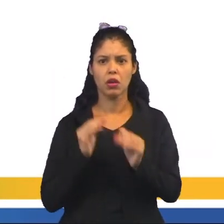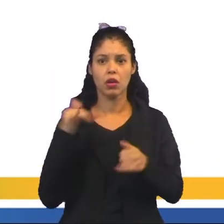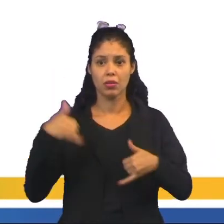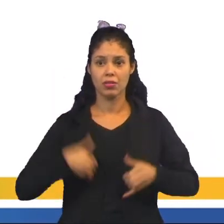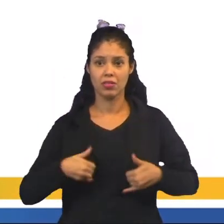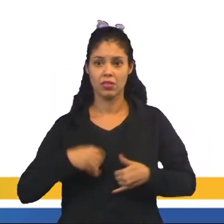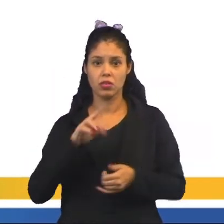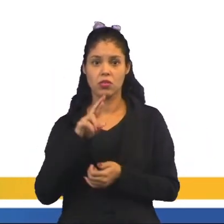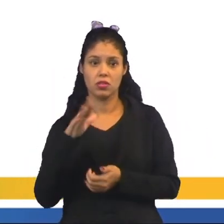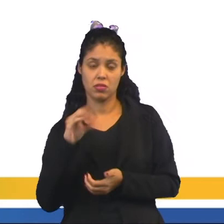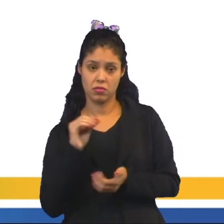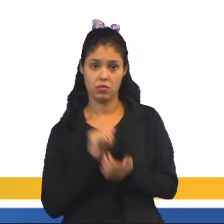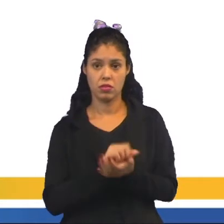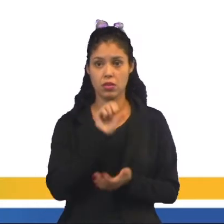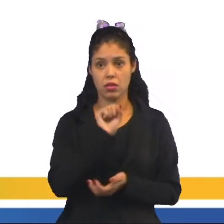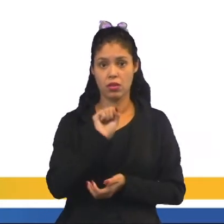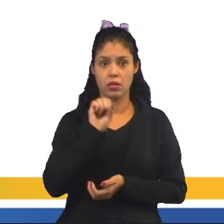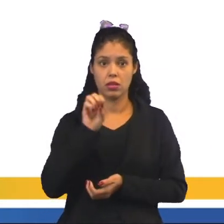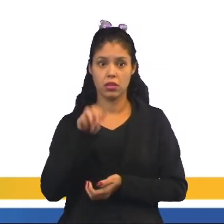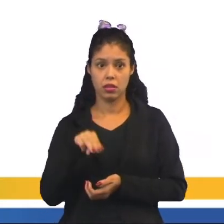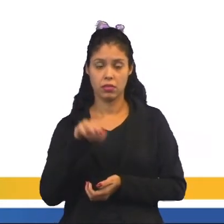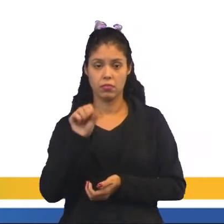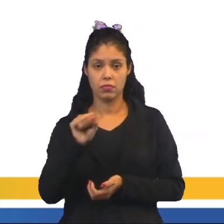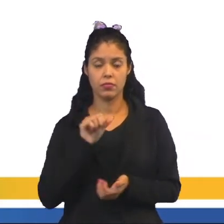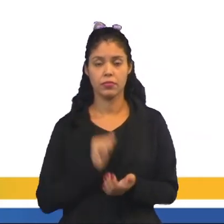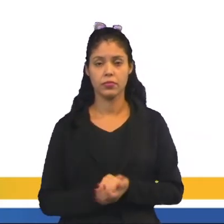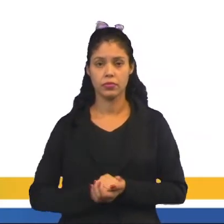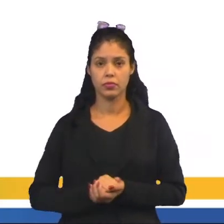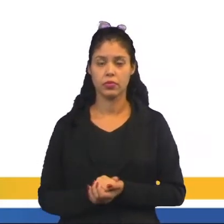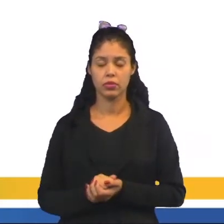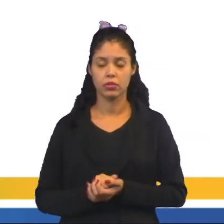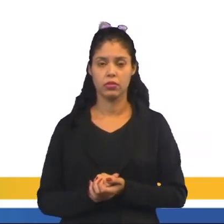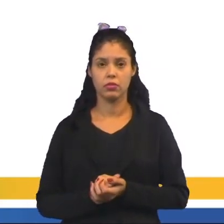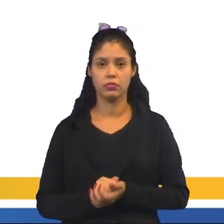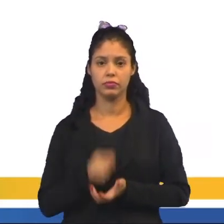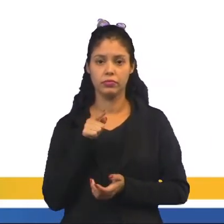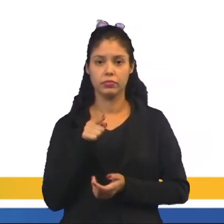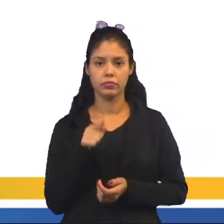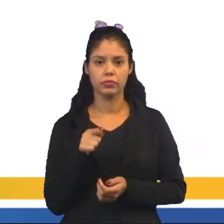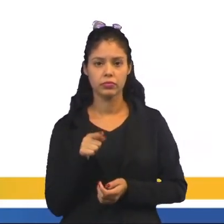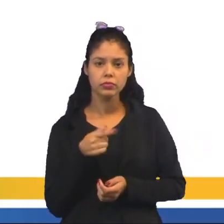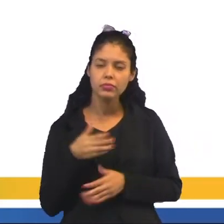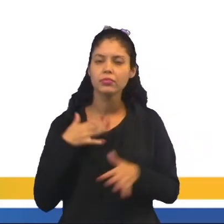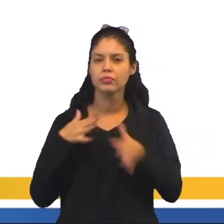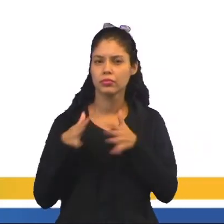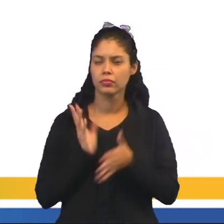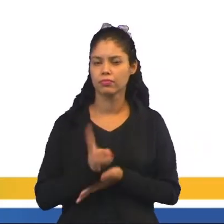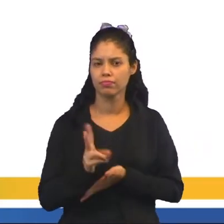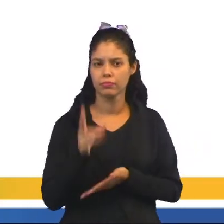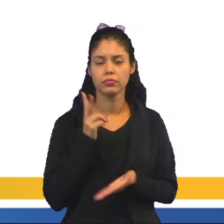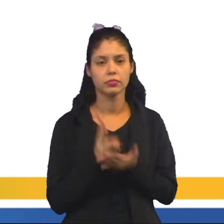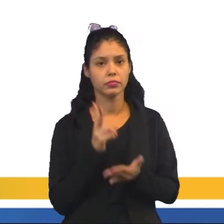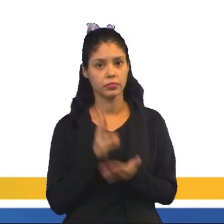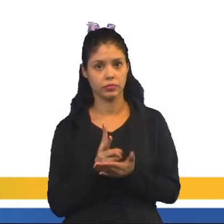de torcicolo, né? Então é aquilo que você, pelo movimento, está constantemente